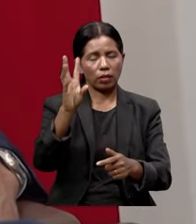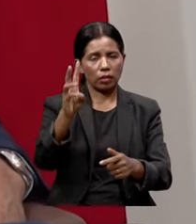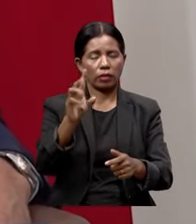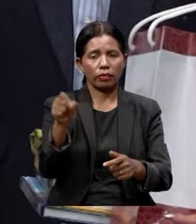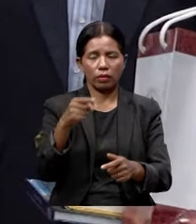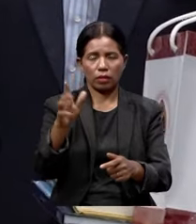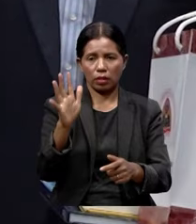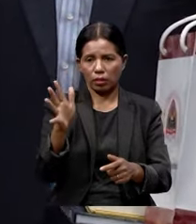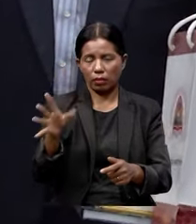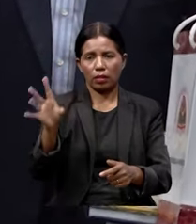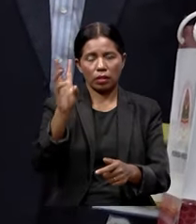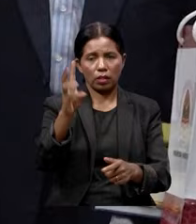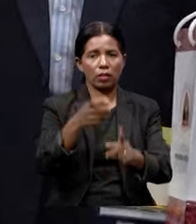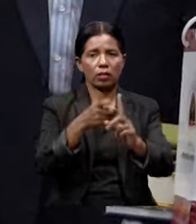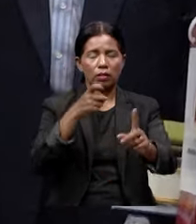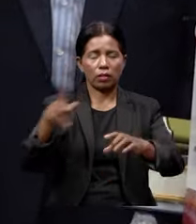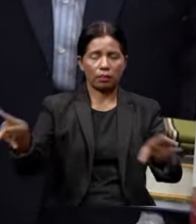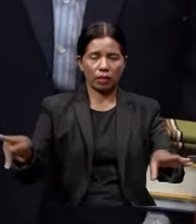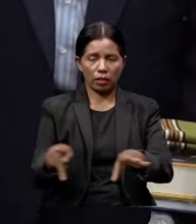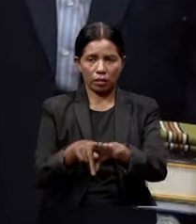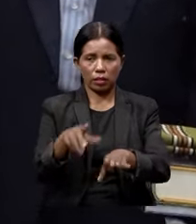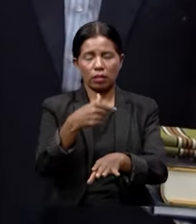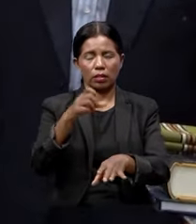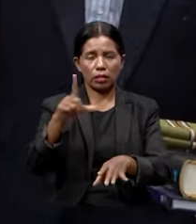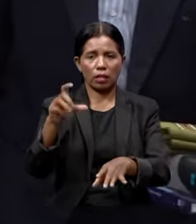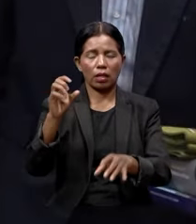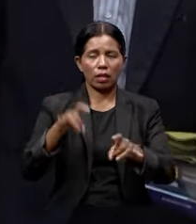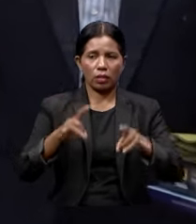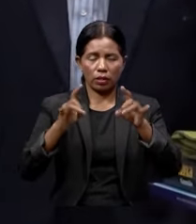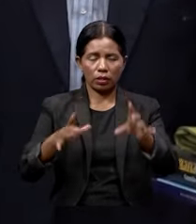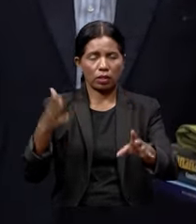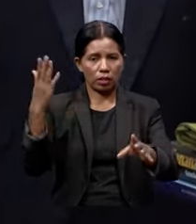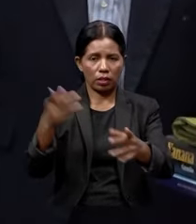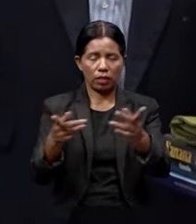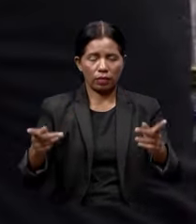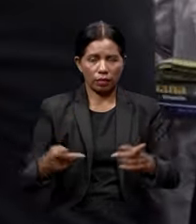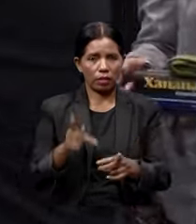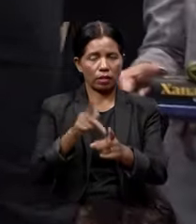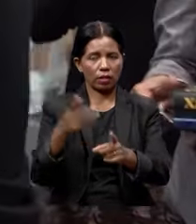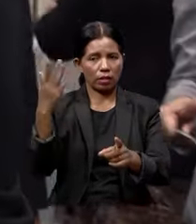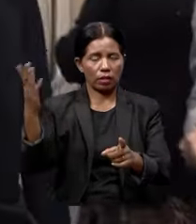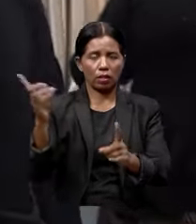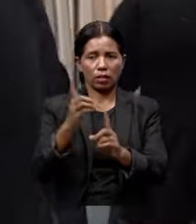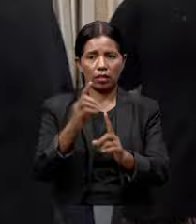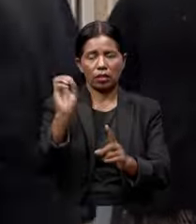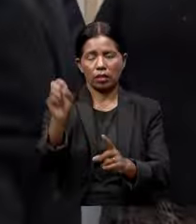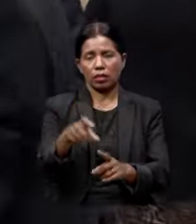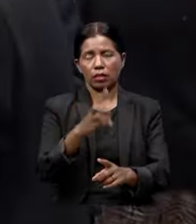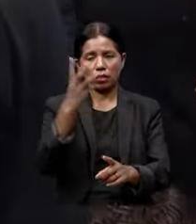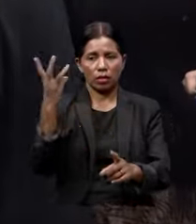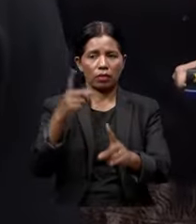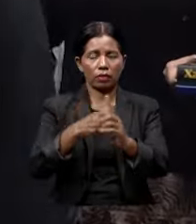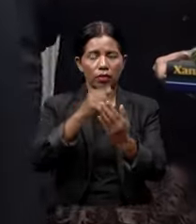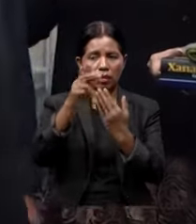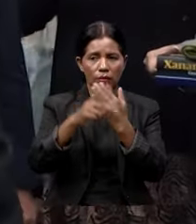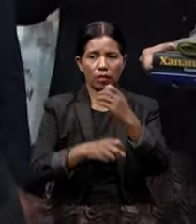vírgula Limanulo Ressinen, Rússi participação Shell Australia Nien e a Campus Sira Greater Sunrise Nien e a Loron Sanulo Ressinen, Fulang